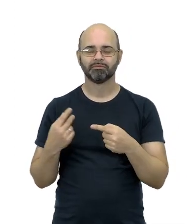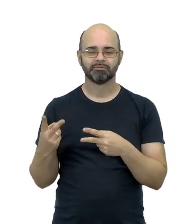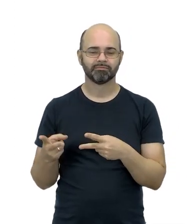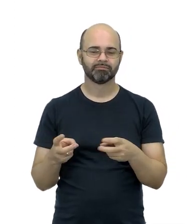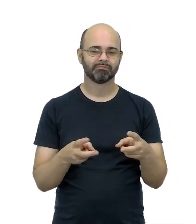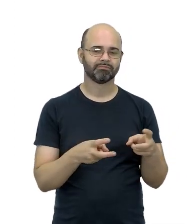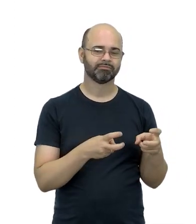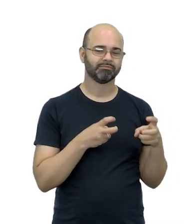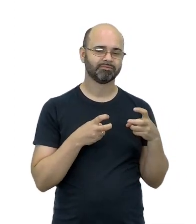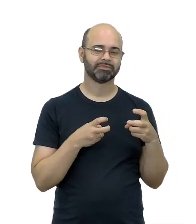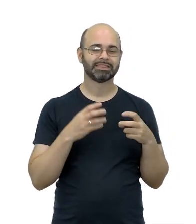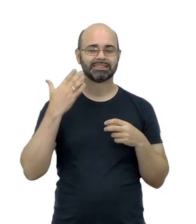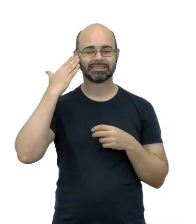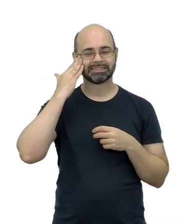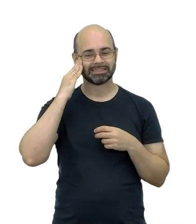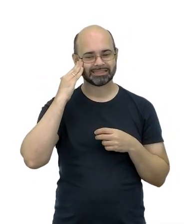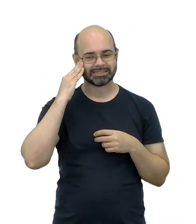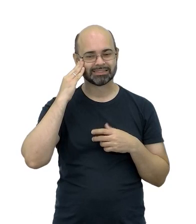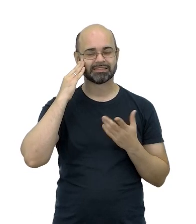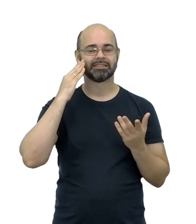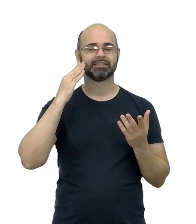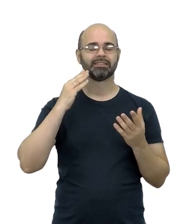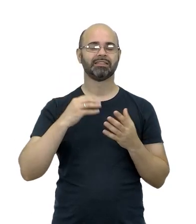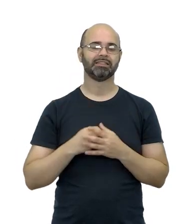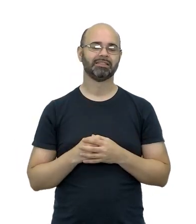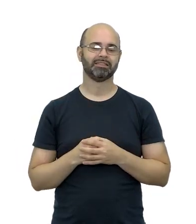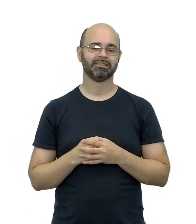conseguirem entender e, no fundo,